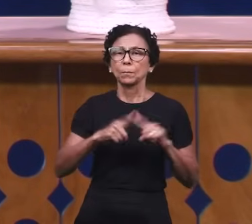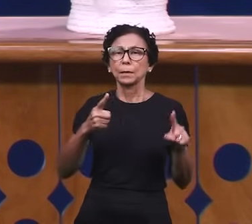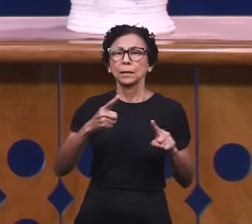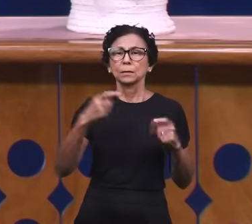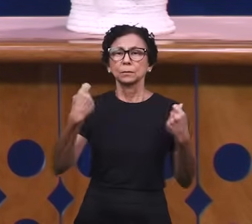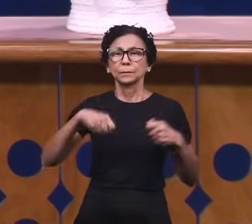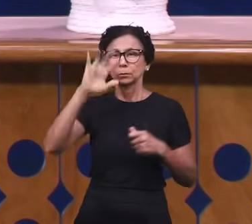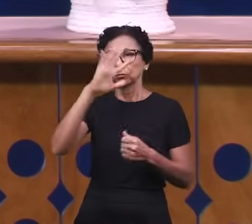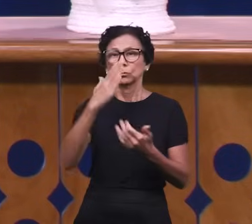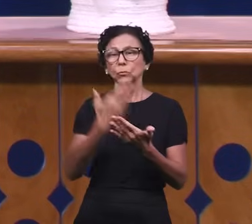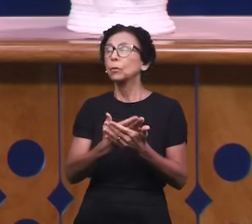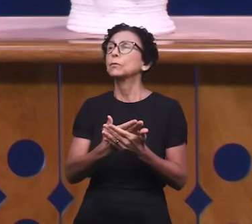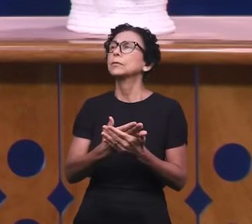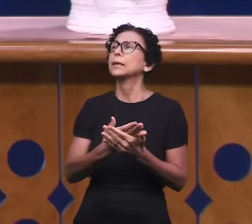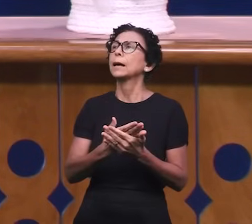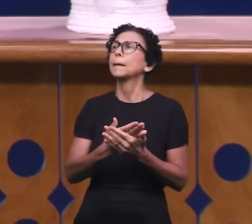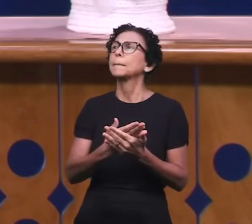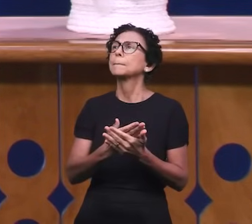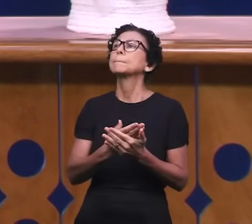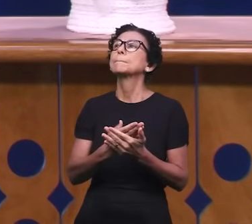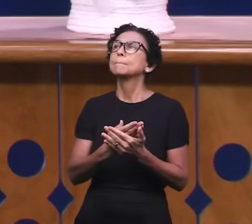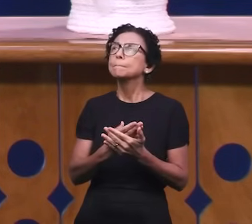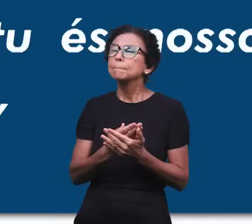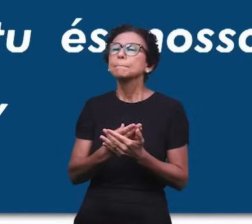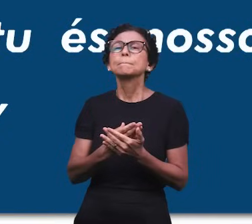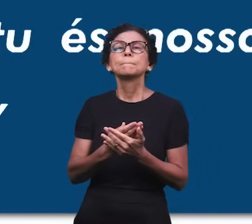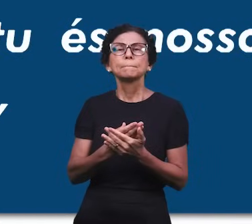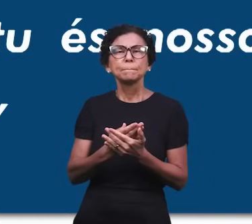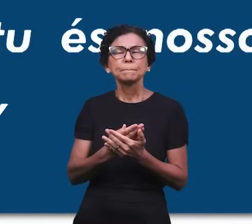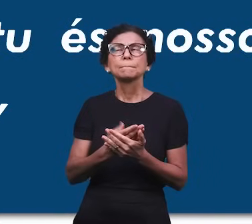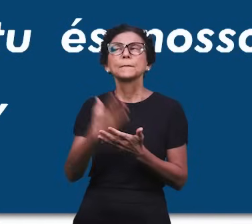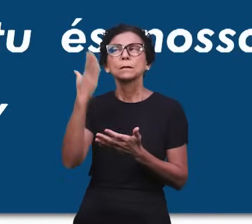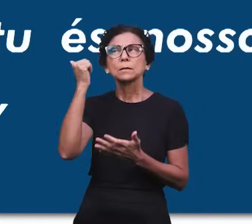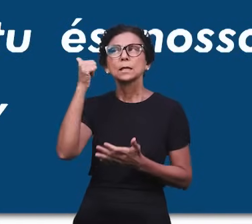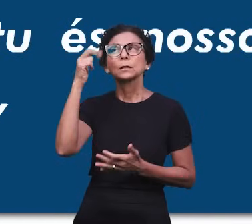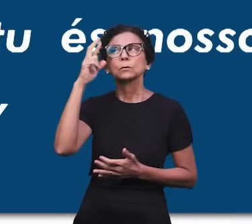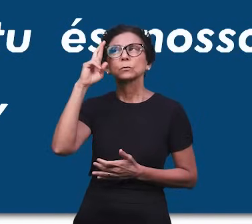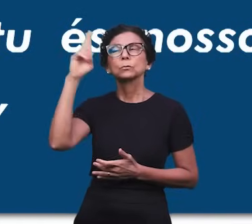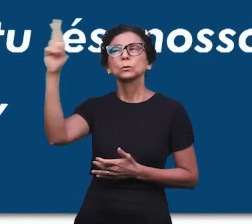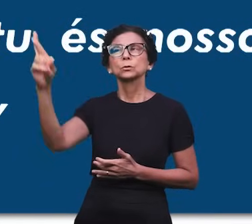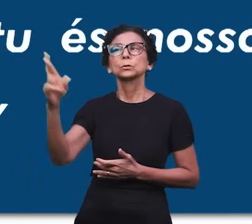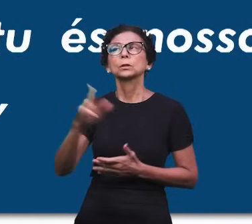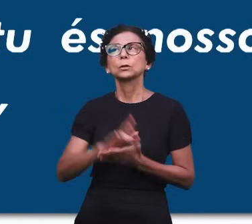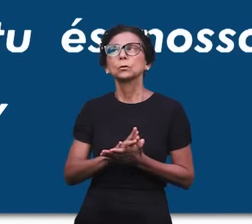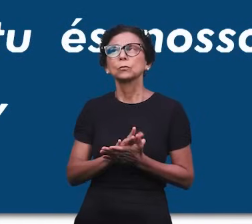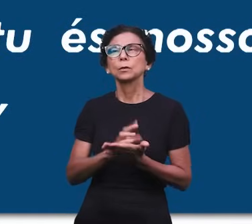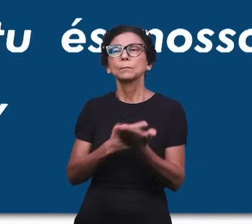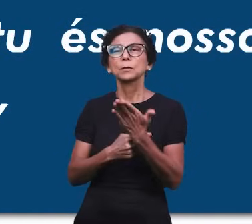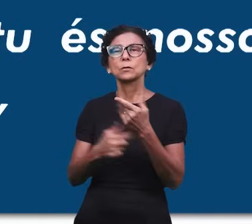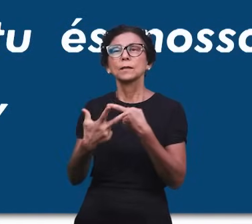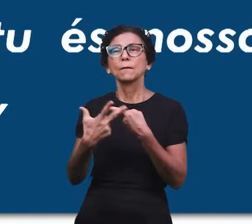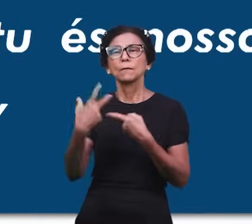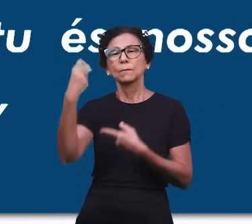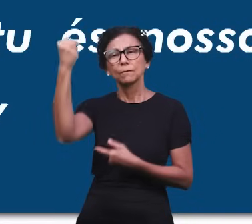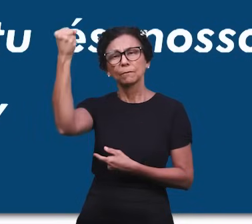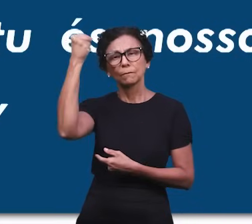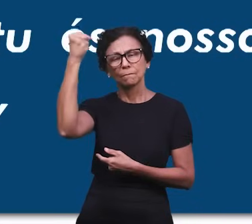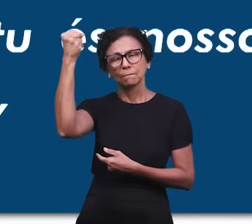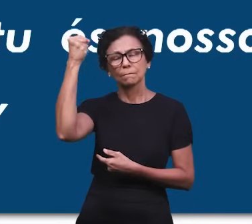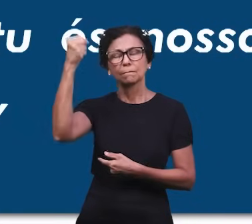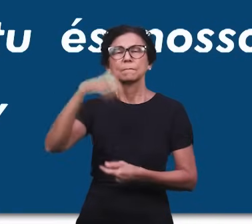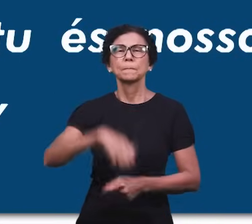confiar em ti. E eu sei que se eu confiar em ti, o Senhor vai fazer com que eu seja